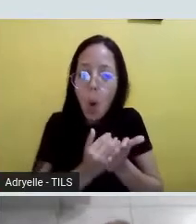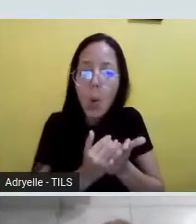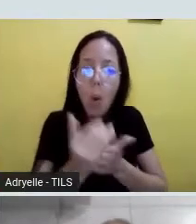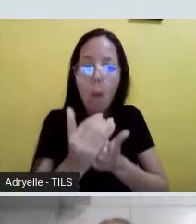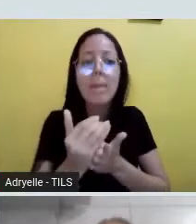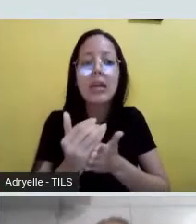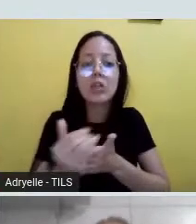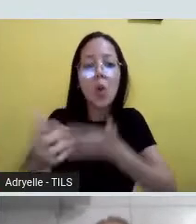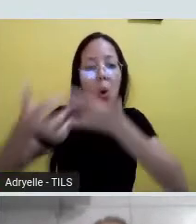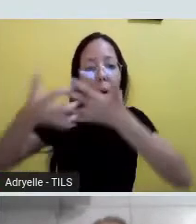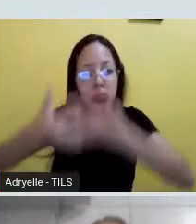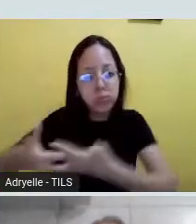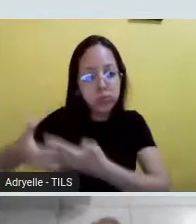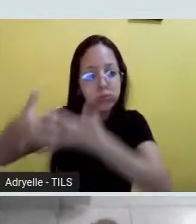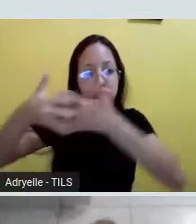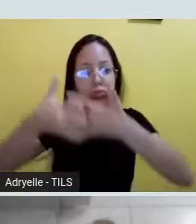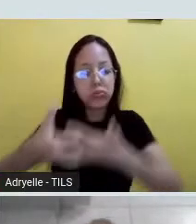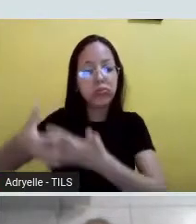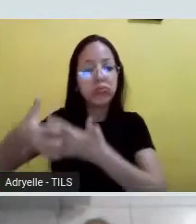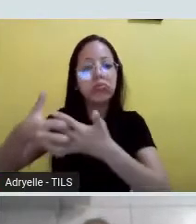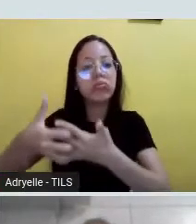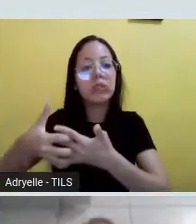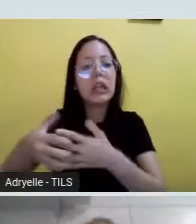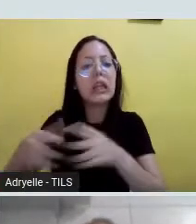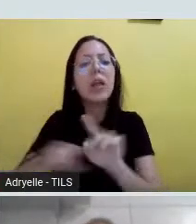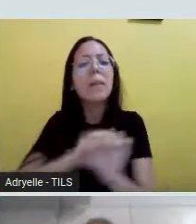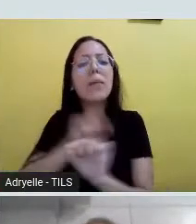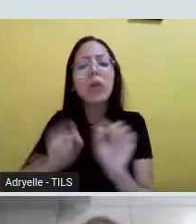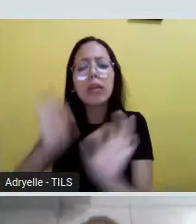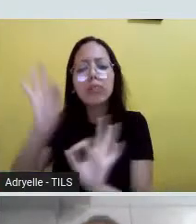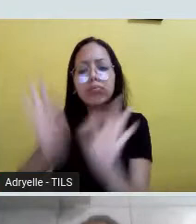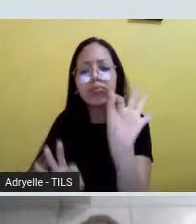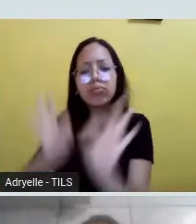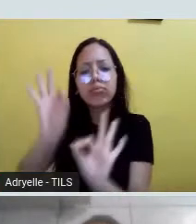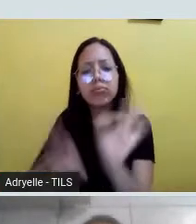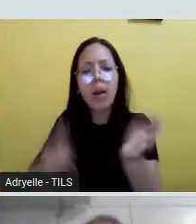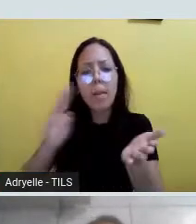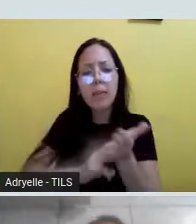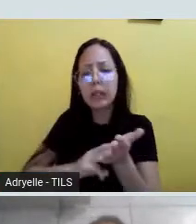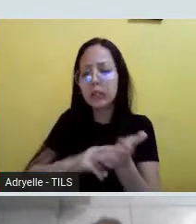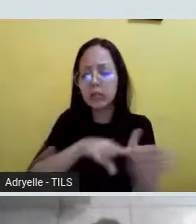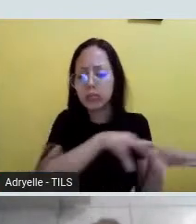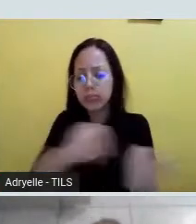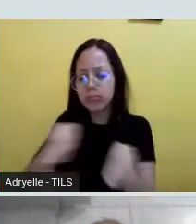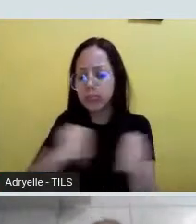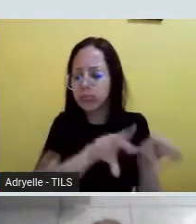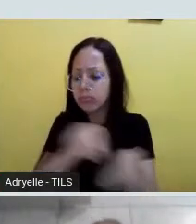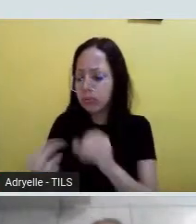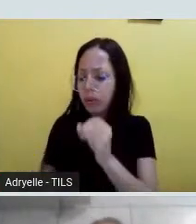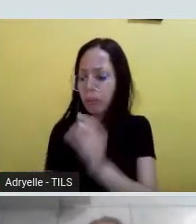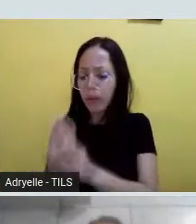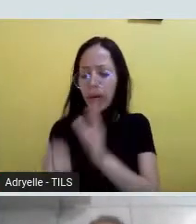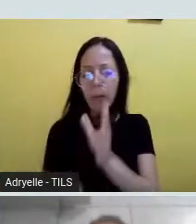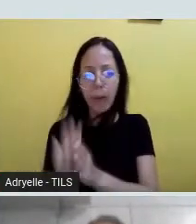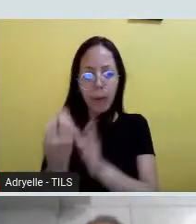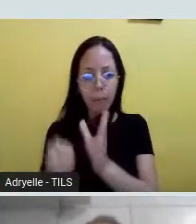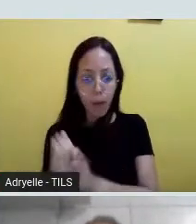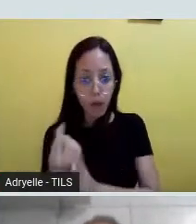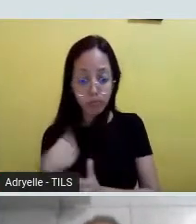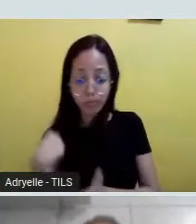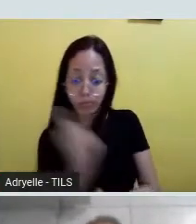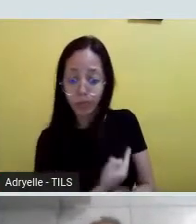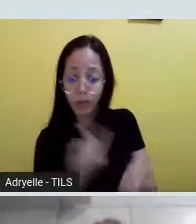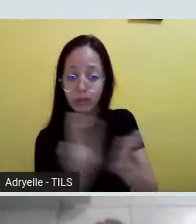vapor e dos sucessivos aperfeiçoamentos dos métodos produtivos. Que quando a gente estuda